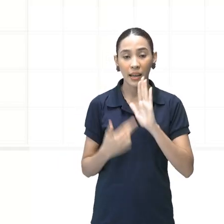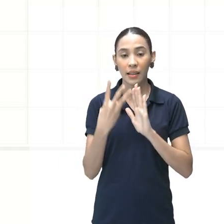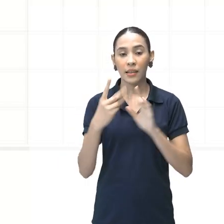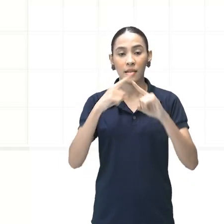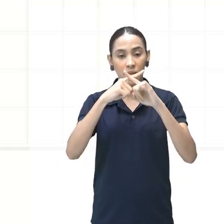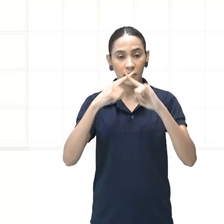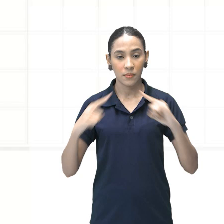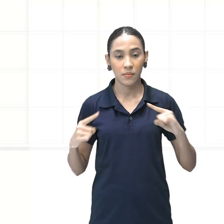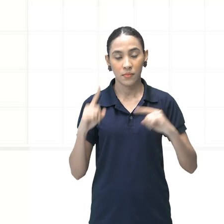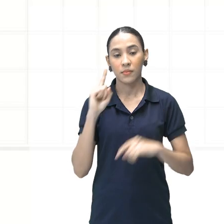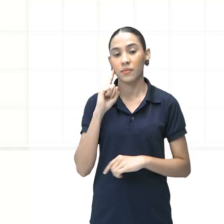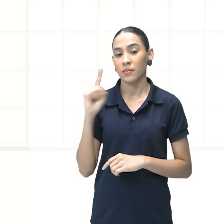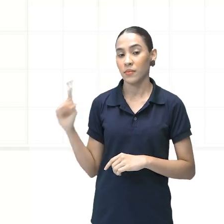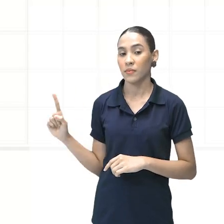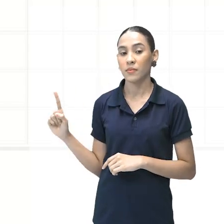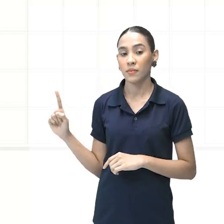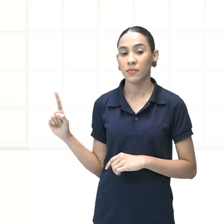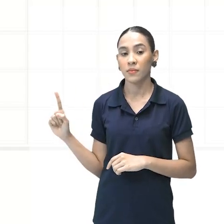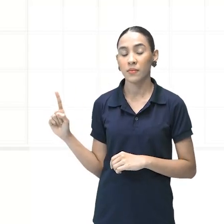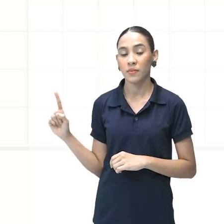né? O produto dos meios